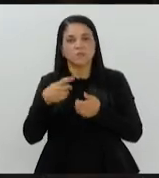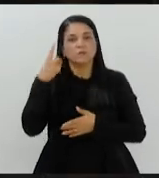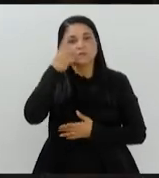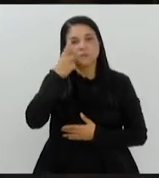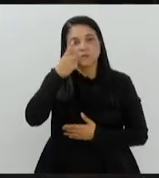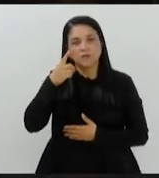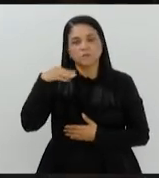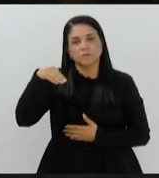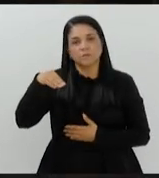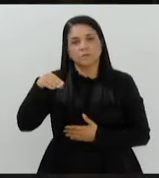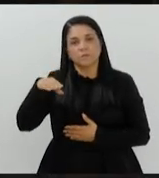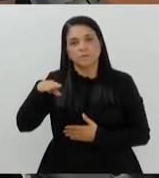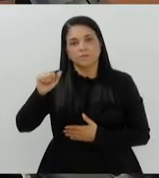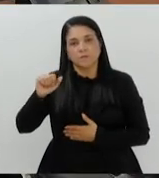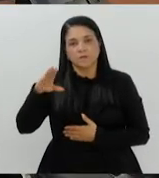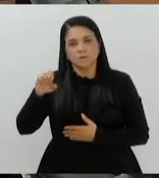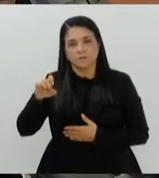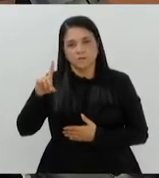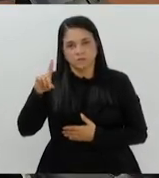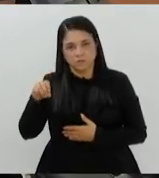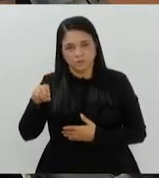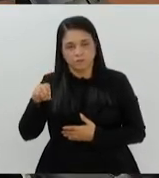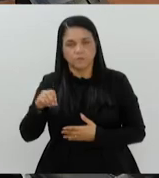deputado Carlos Macedo.